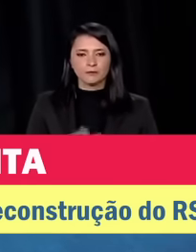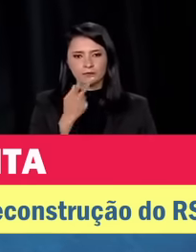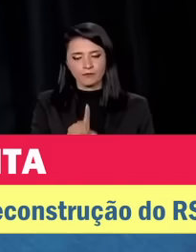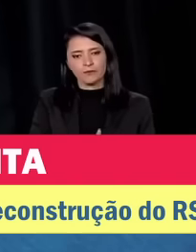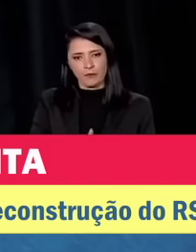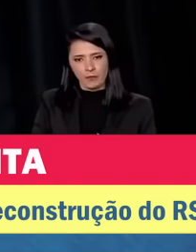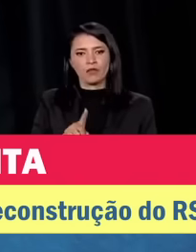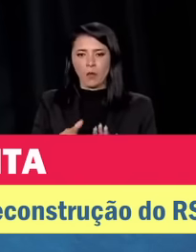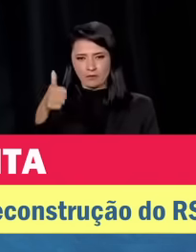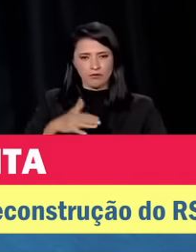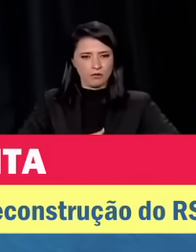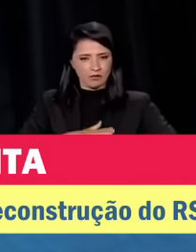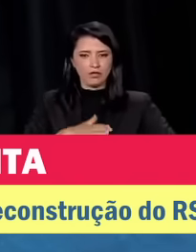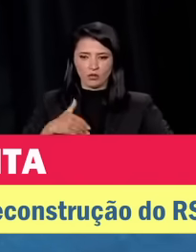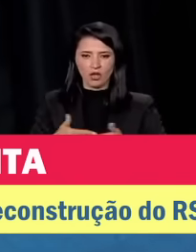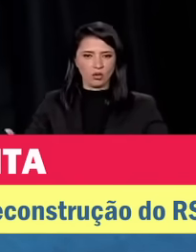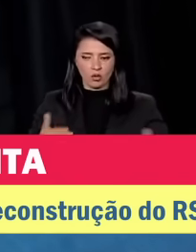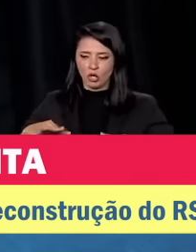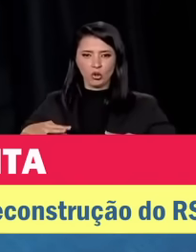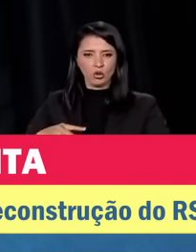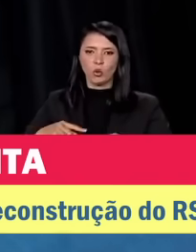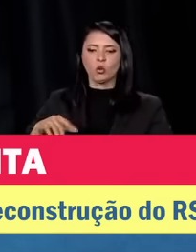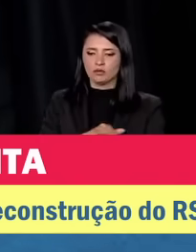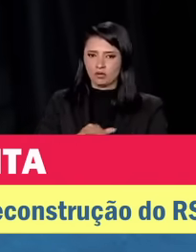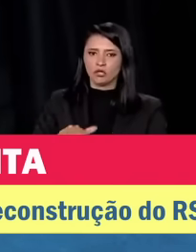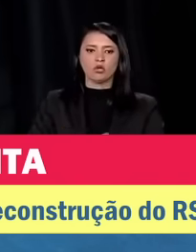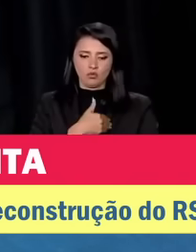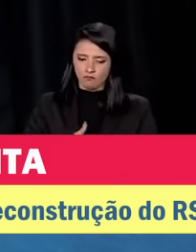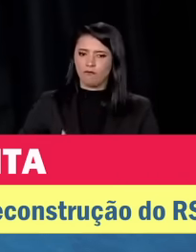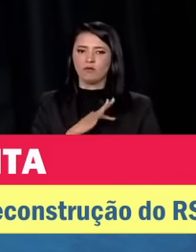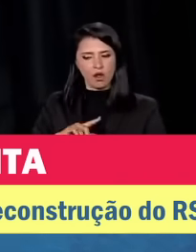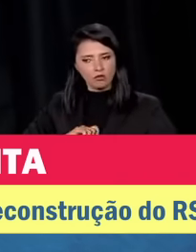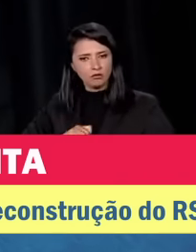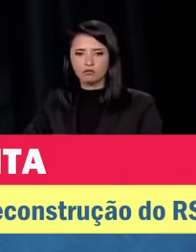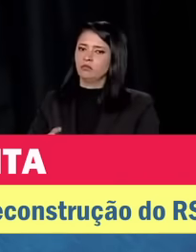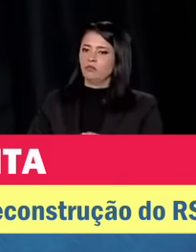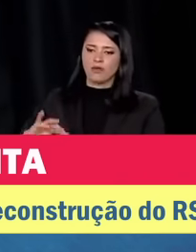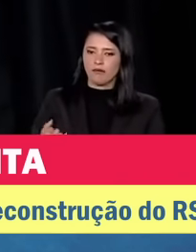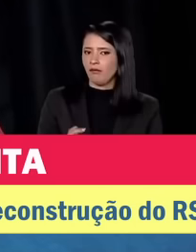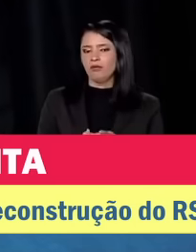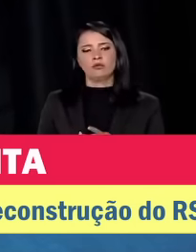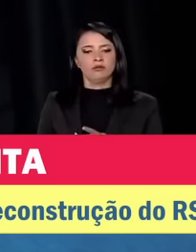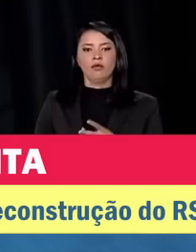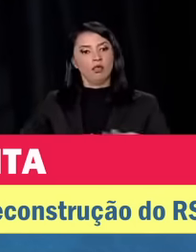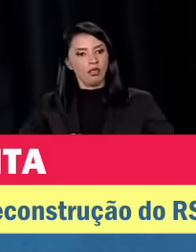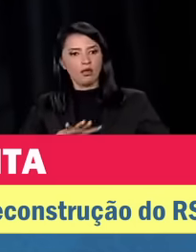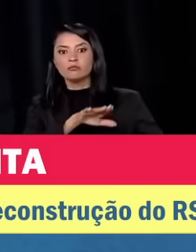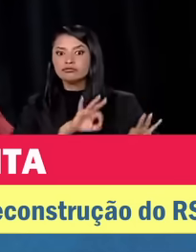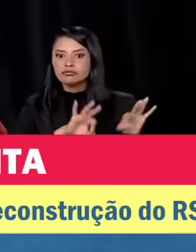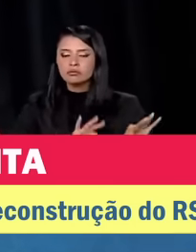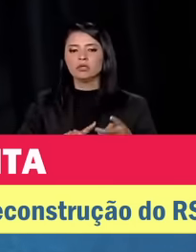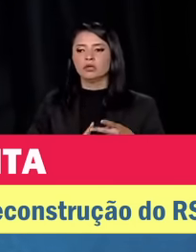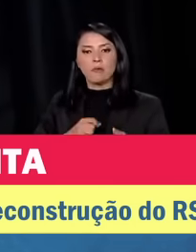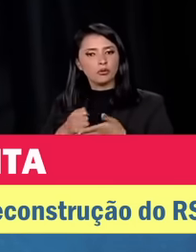dizer que desde o primeiro momento todas as medidas foram adotadas por parte do nosso governo, no resgate, na mobilização,